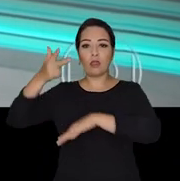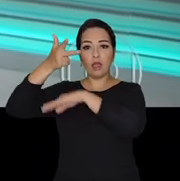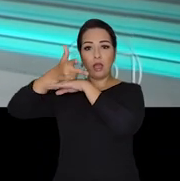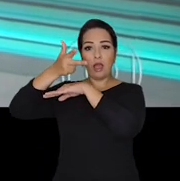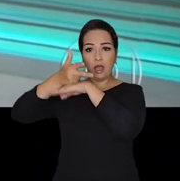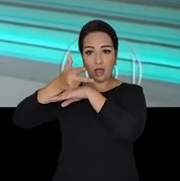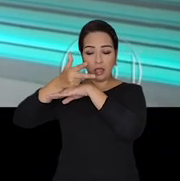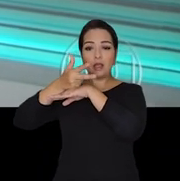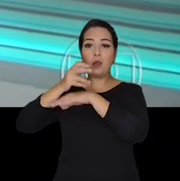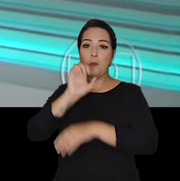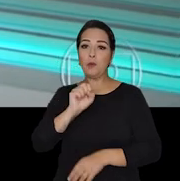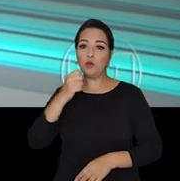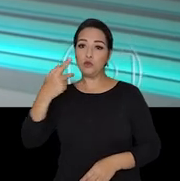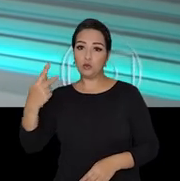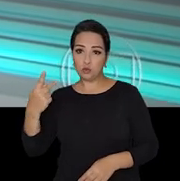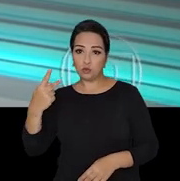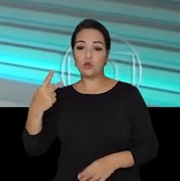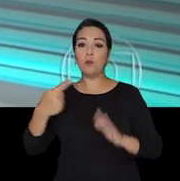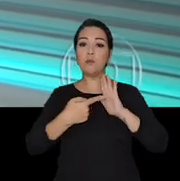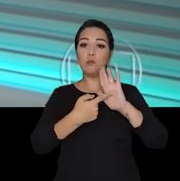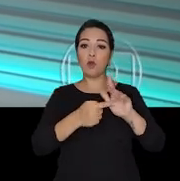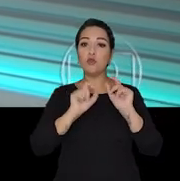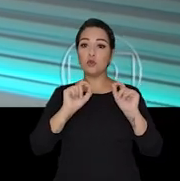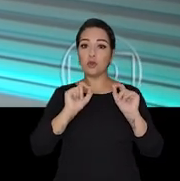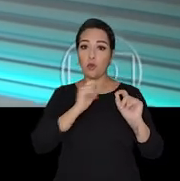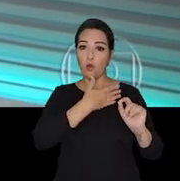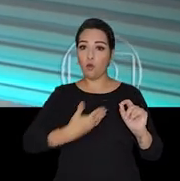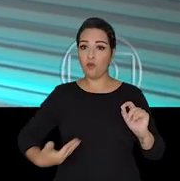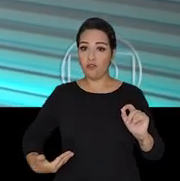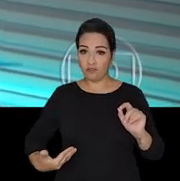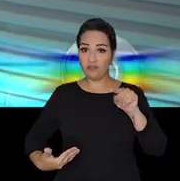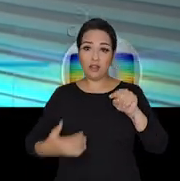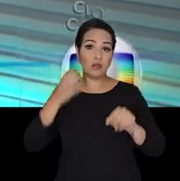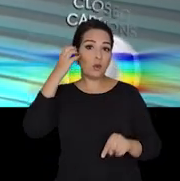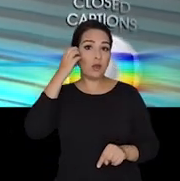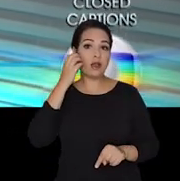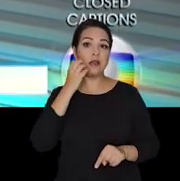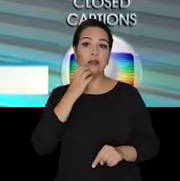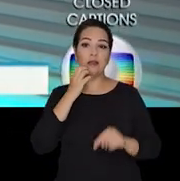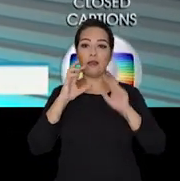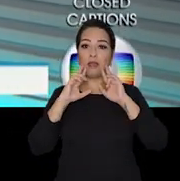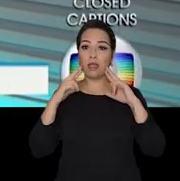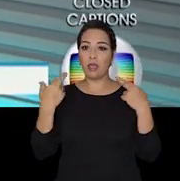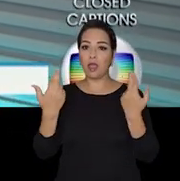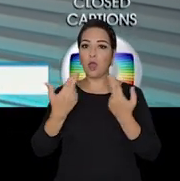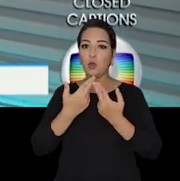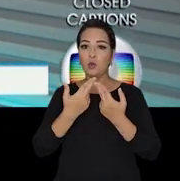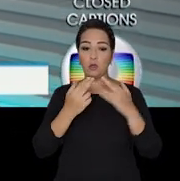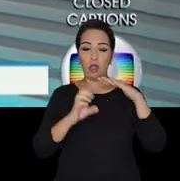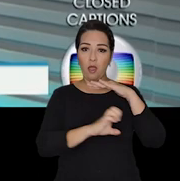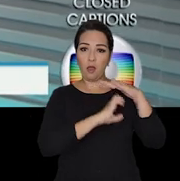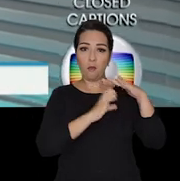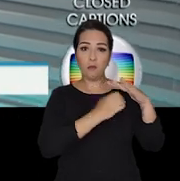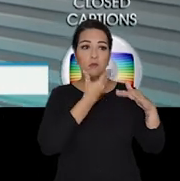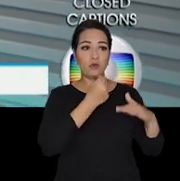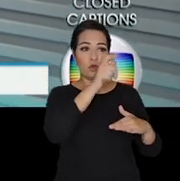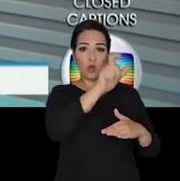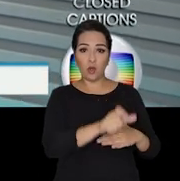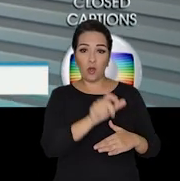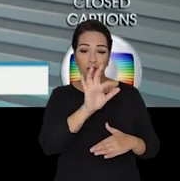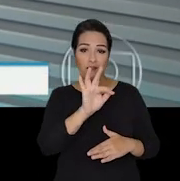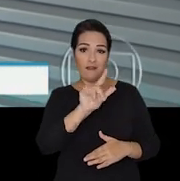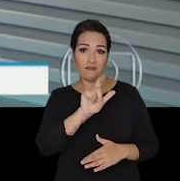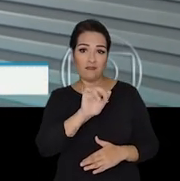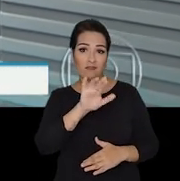segurança do shopping Downtown mostram o governador em exercício, Cláudio Castro, se reunindo com o empresário Flávio